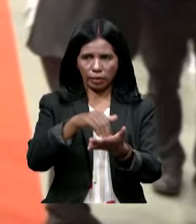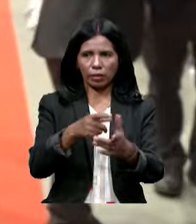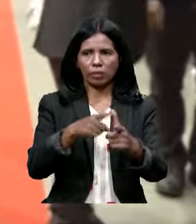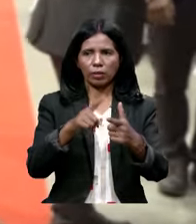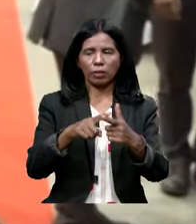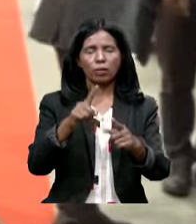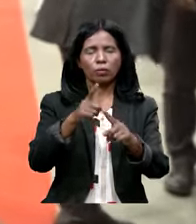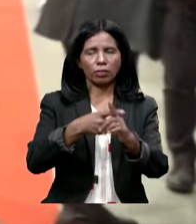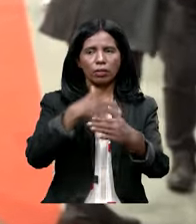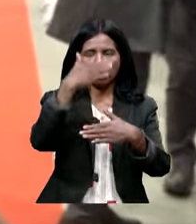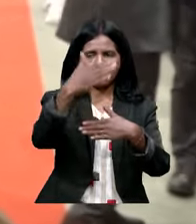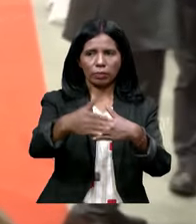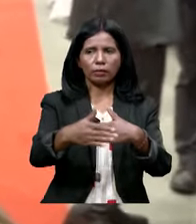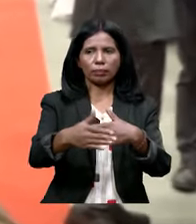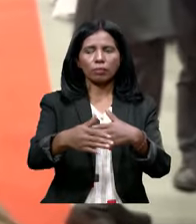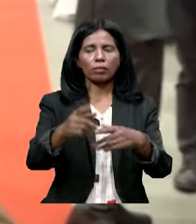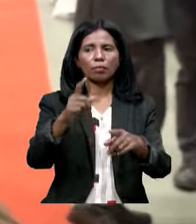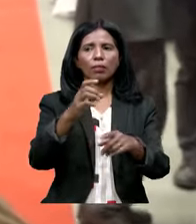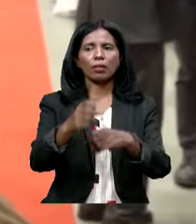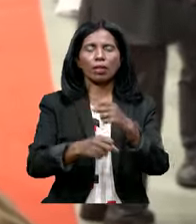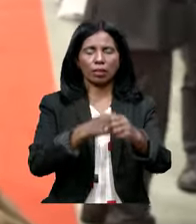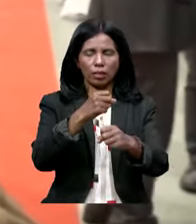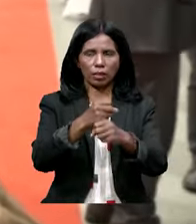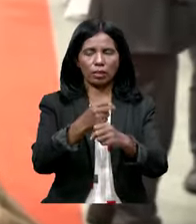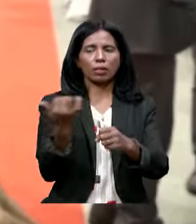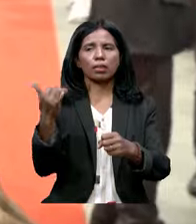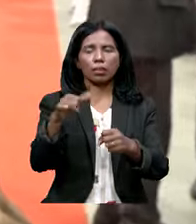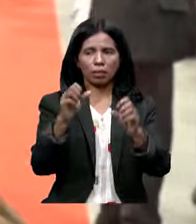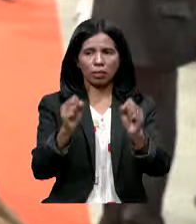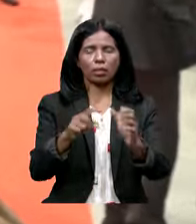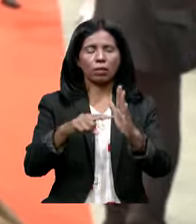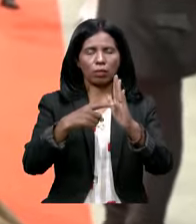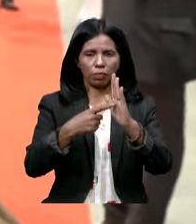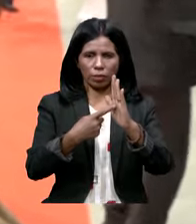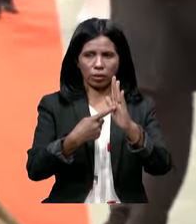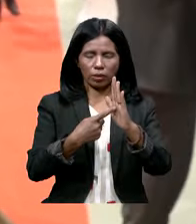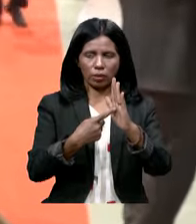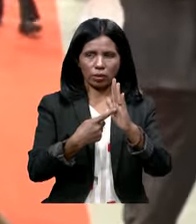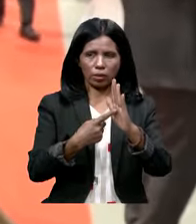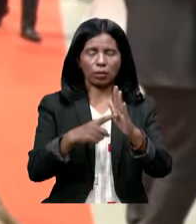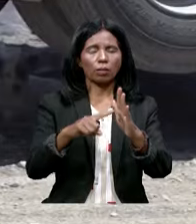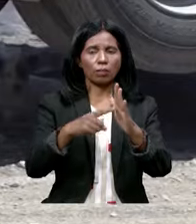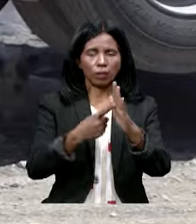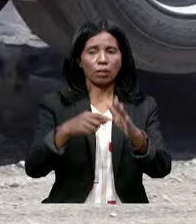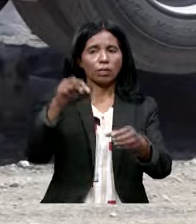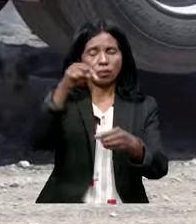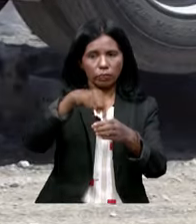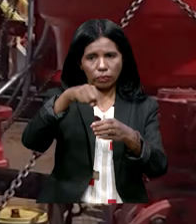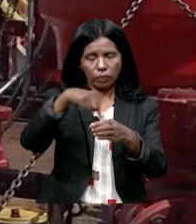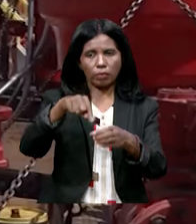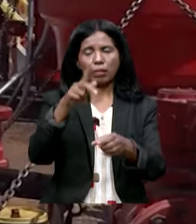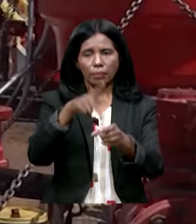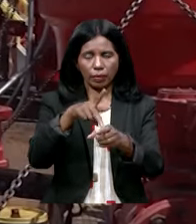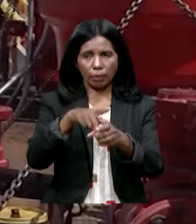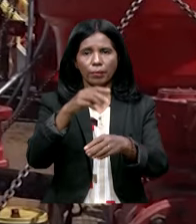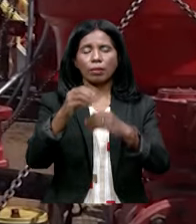fulan hira ko mai antes de fim de ano a mi espera kataka ser bele começa da dar kona halo perfuração fifa. Além de ne